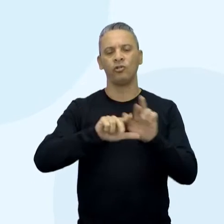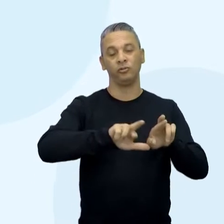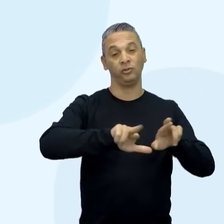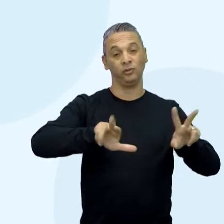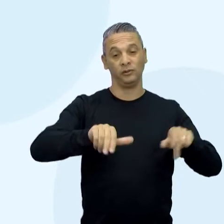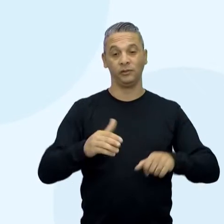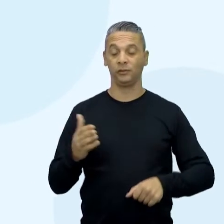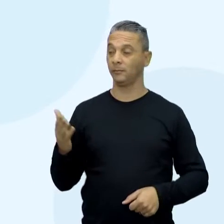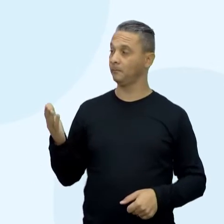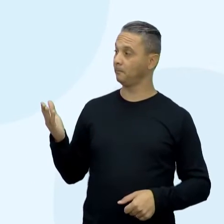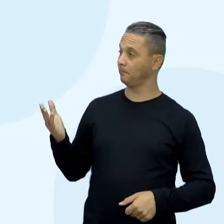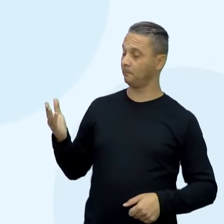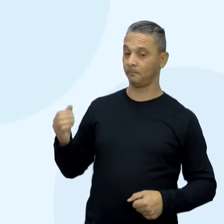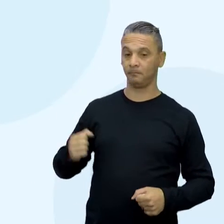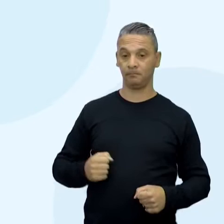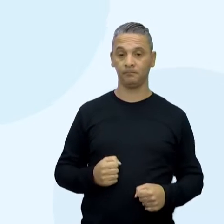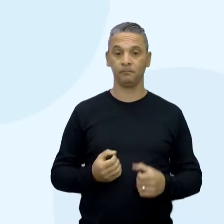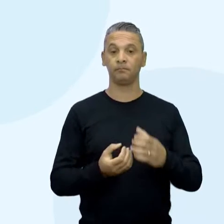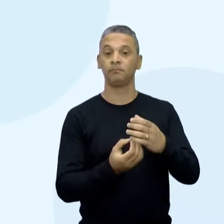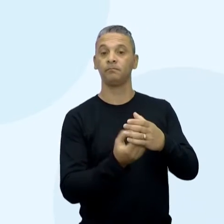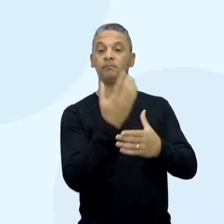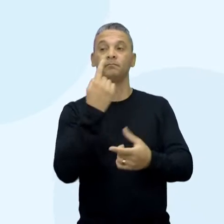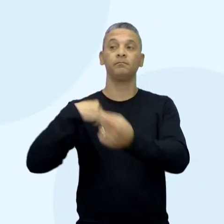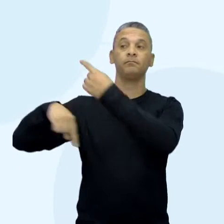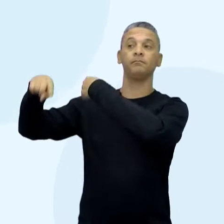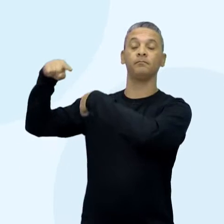lojas. Ela foi fundada em